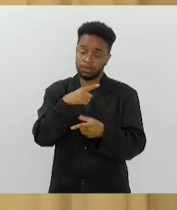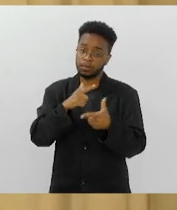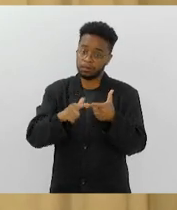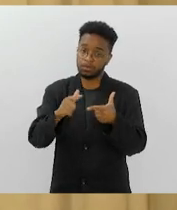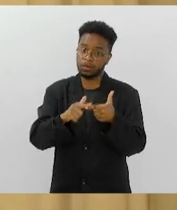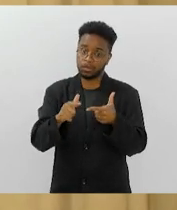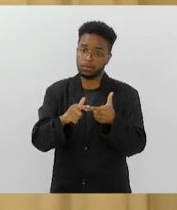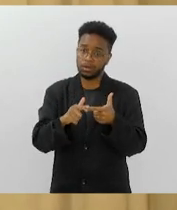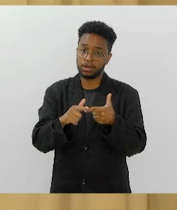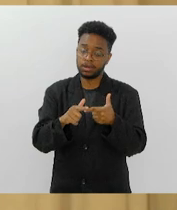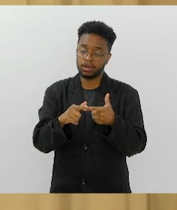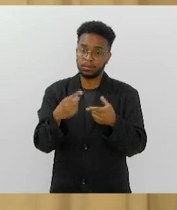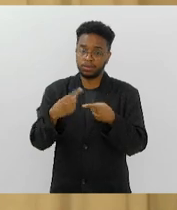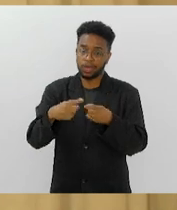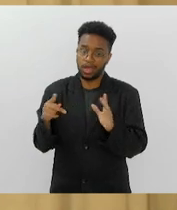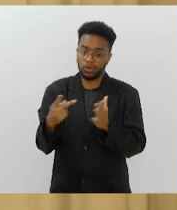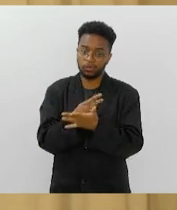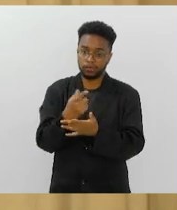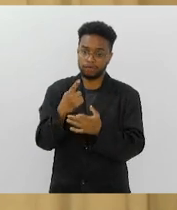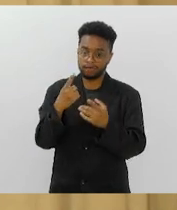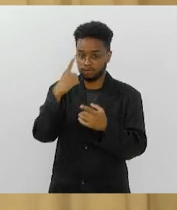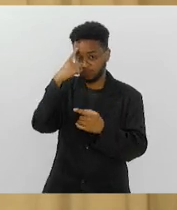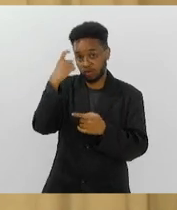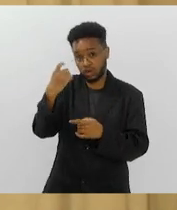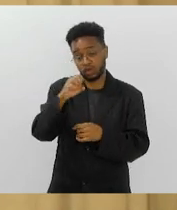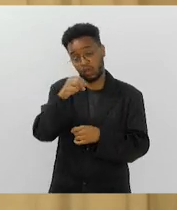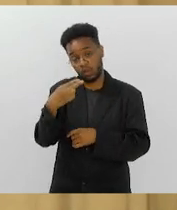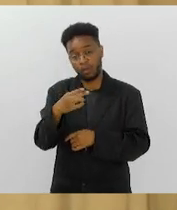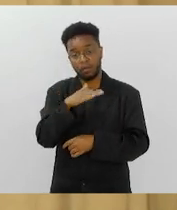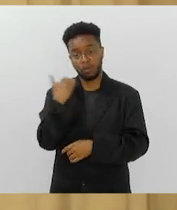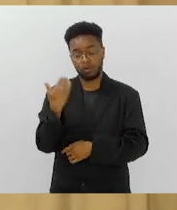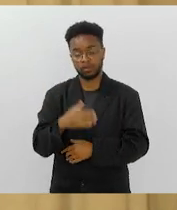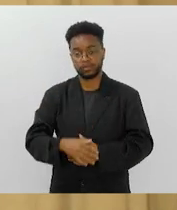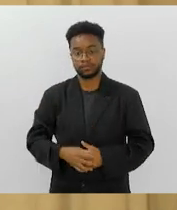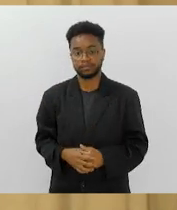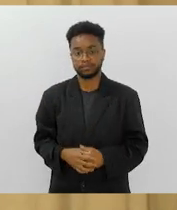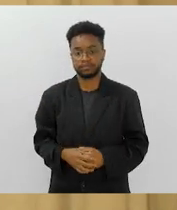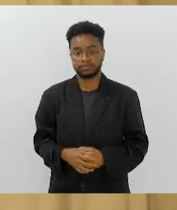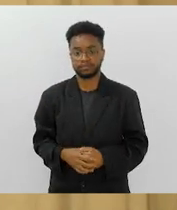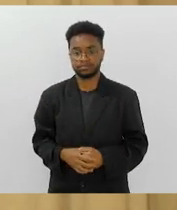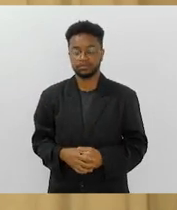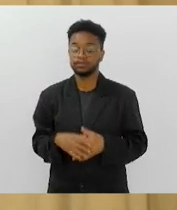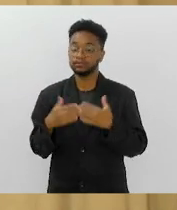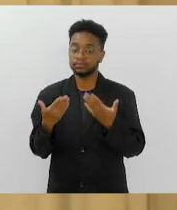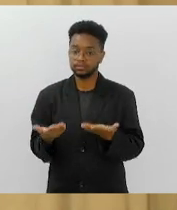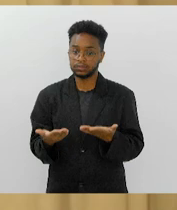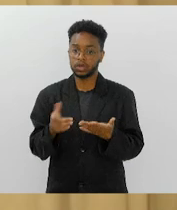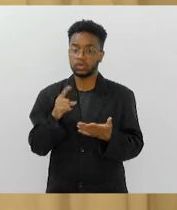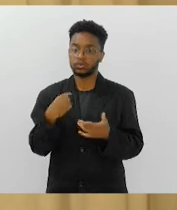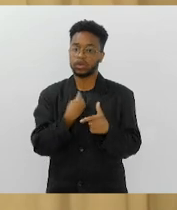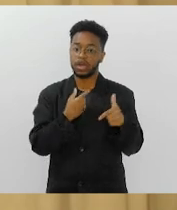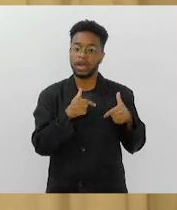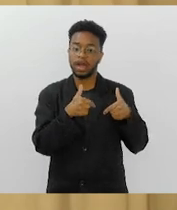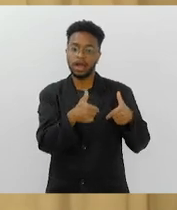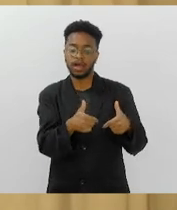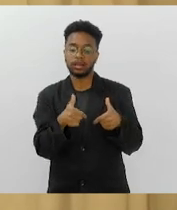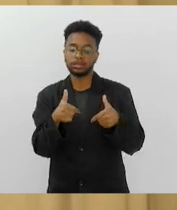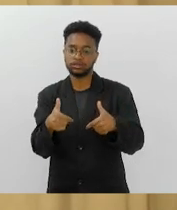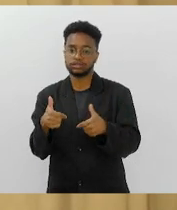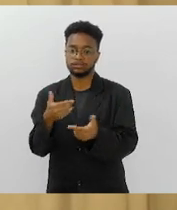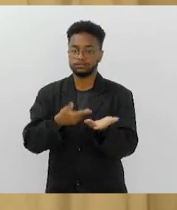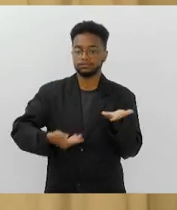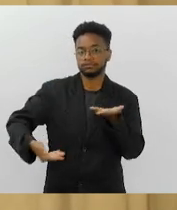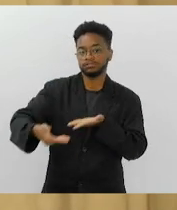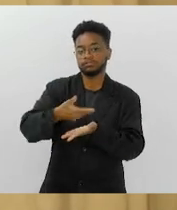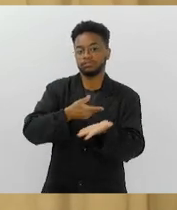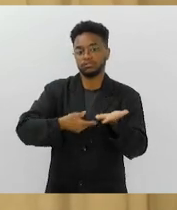seria certamente vítima da violência, se não de uma violência mortal. Então, é esse tipo de ação, esse tipo de interação que